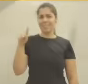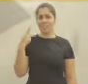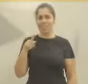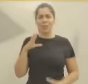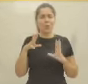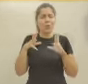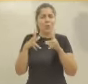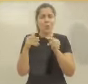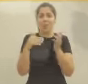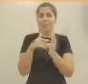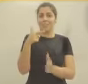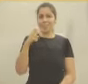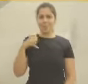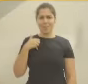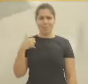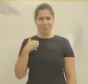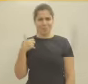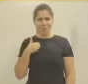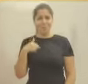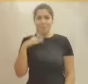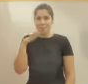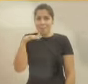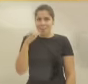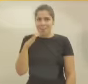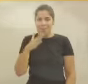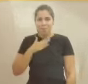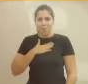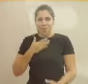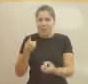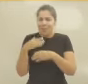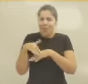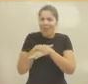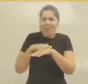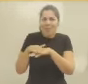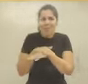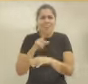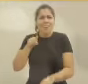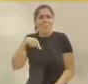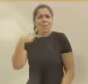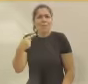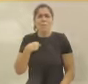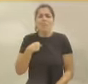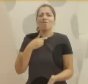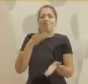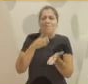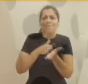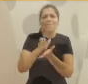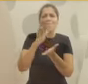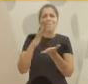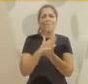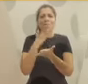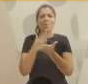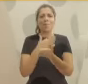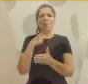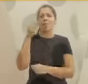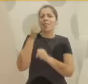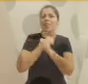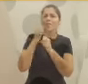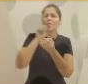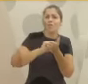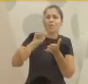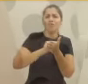eu escrevi o início da vida dele todinha, até os 25 anos, que é o Mãe Me Ensina a Conversar. E depois que eu